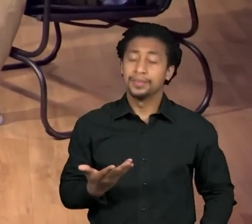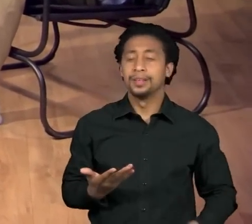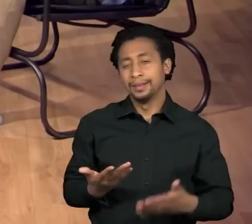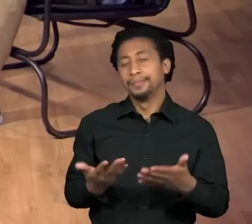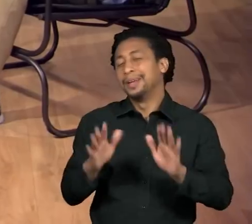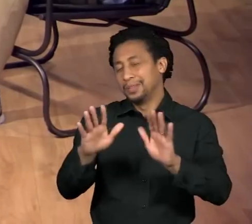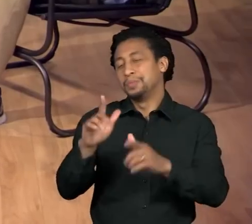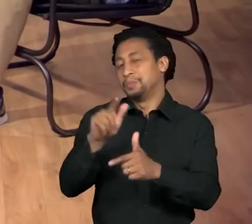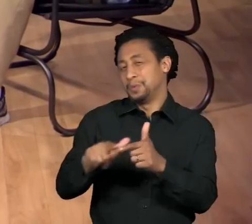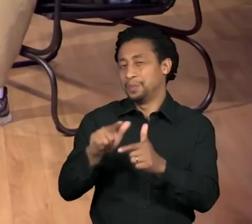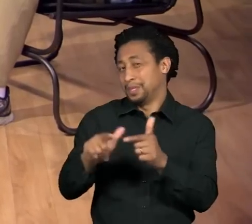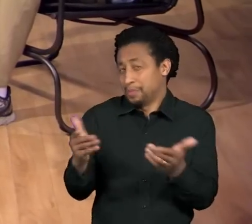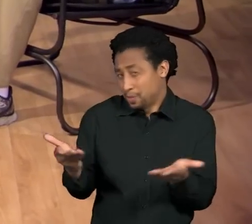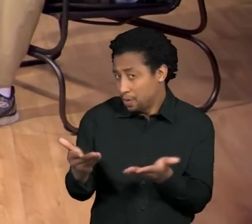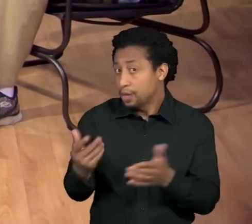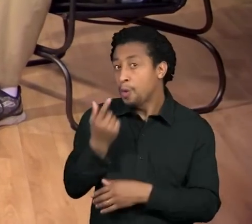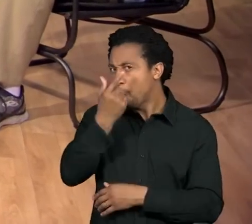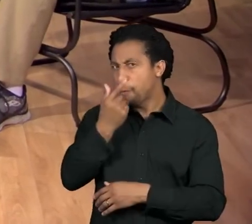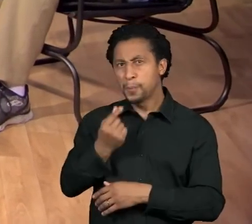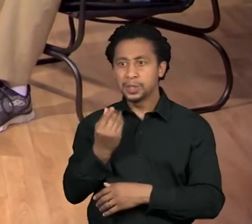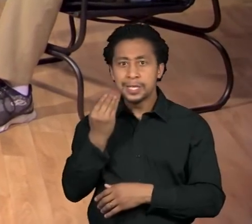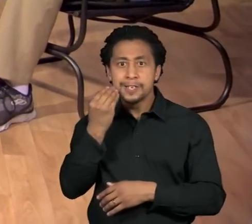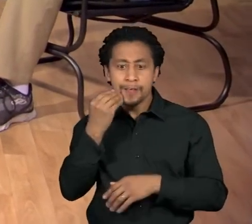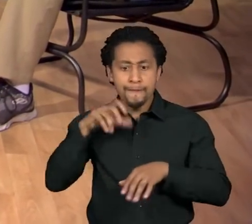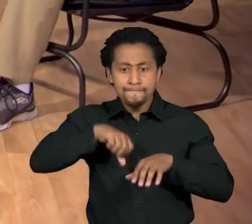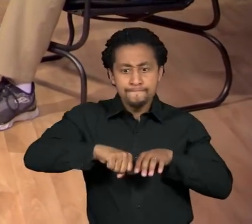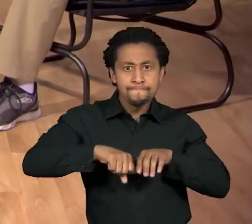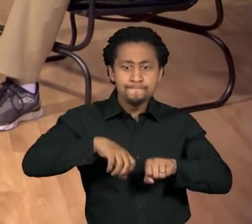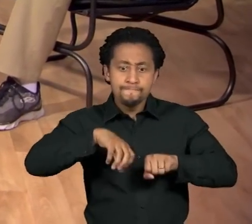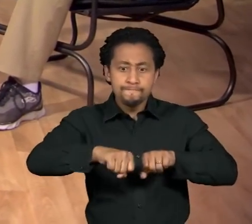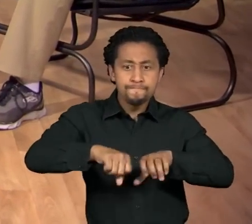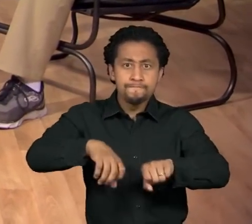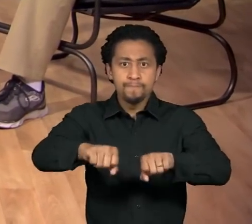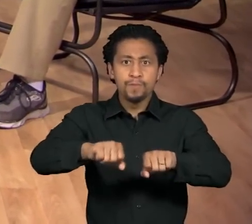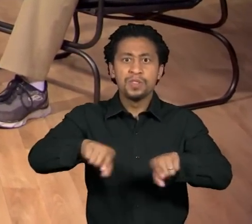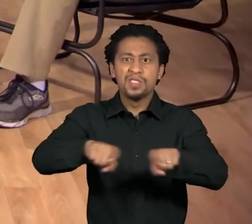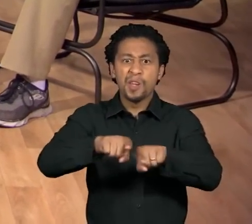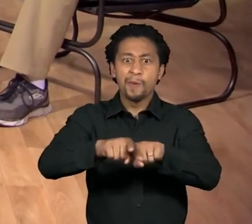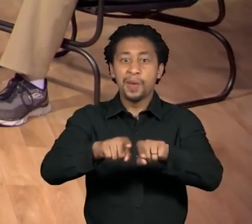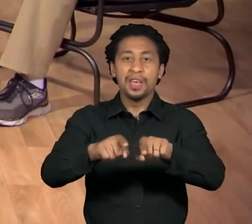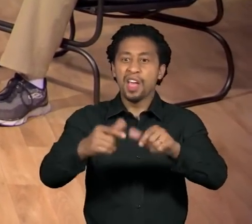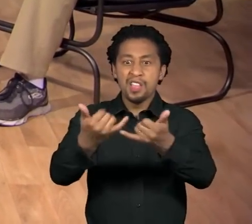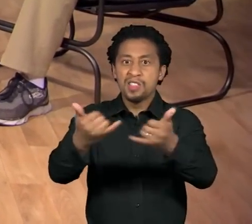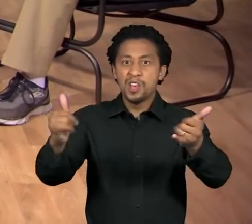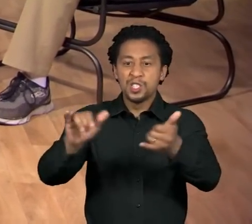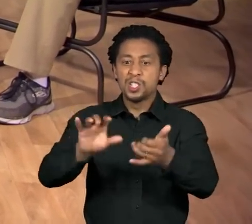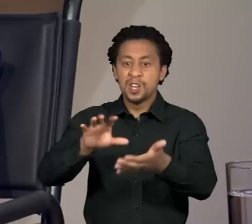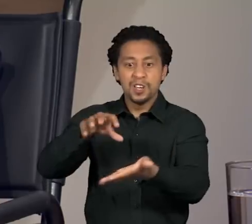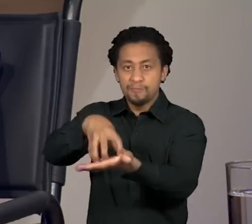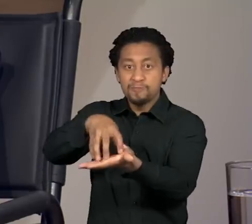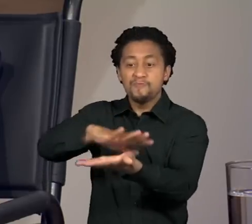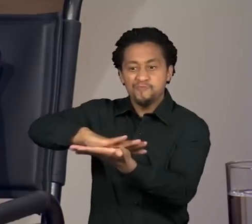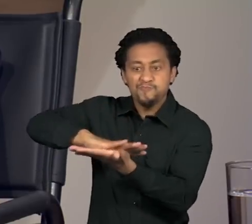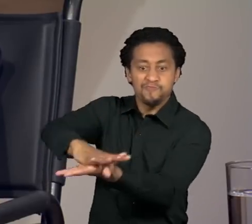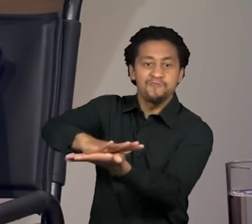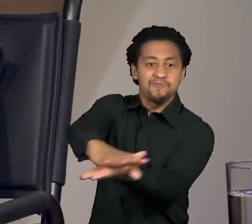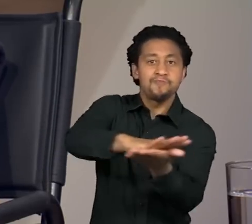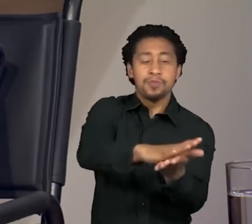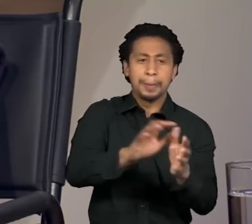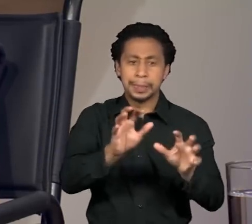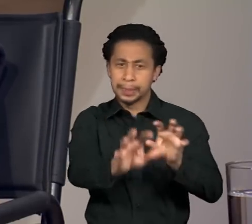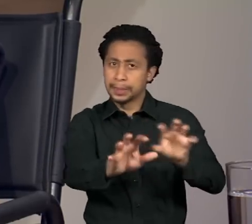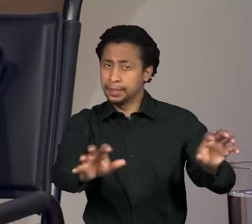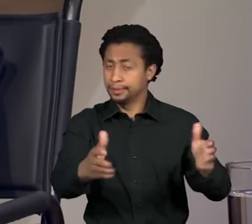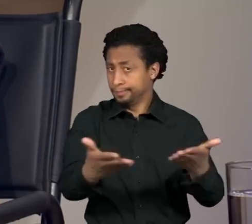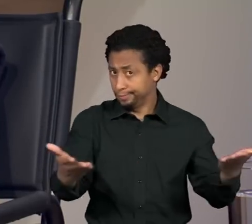que a gente tem que, eventualmente, considerar a hipótese de que existem atores envolvidos nesse conflito que